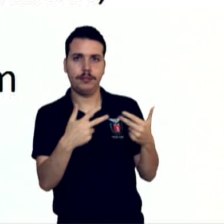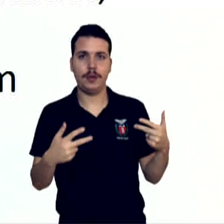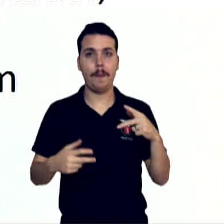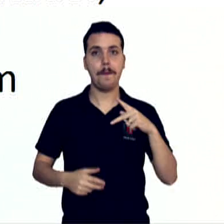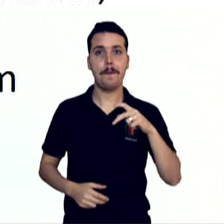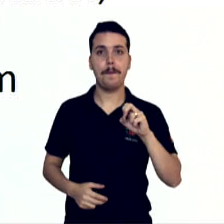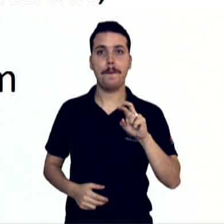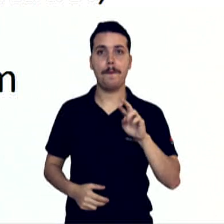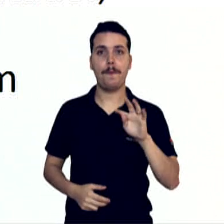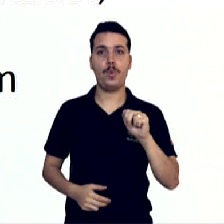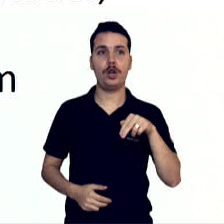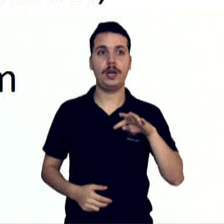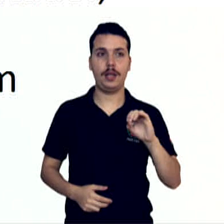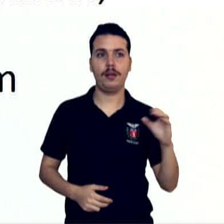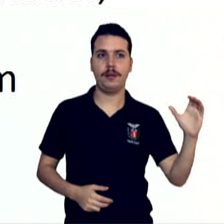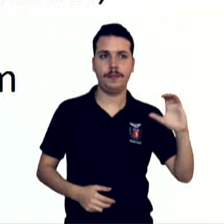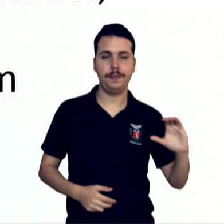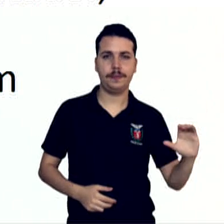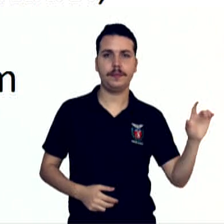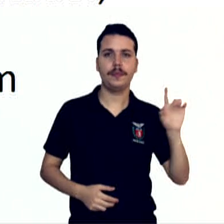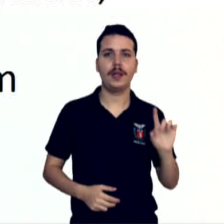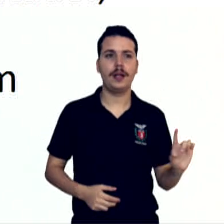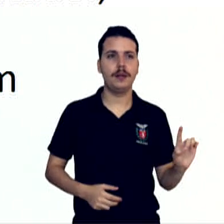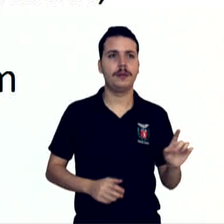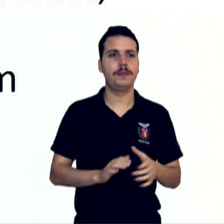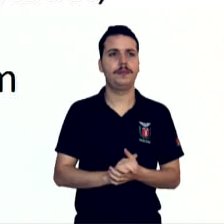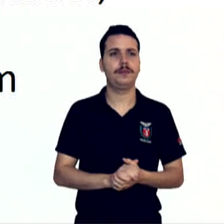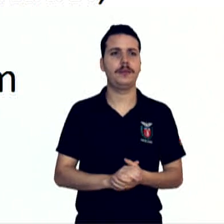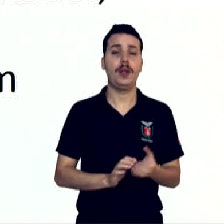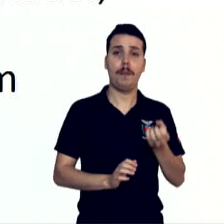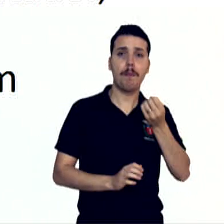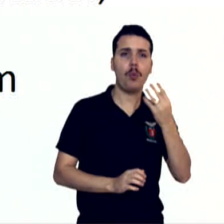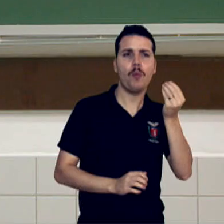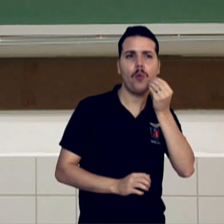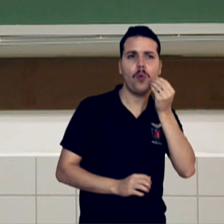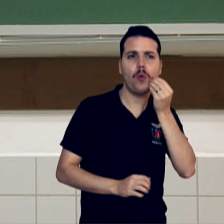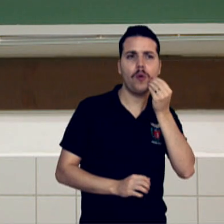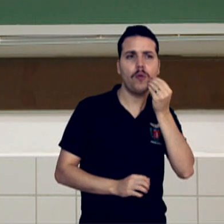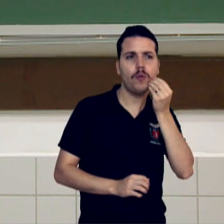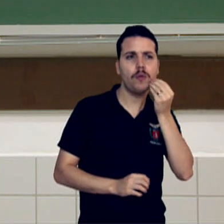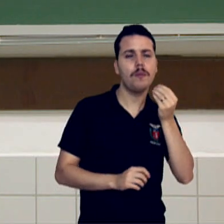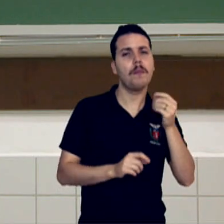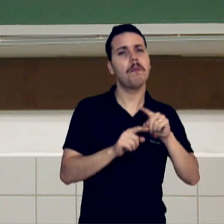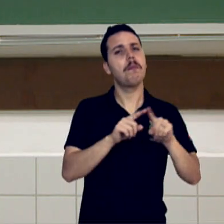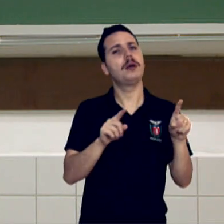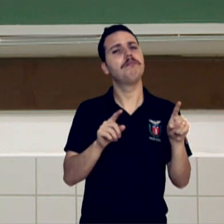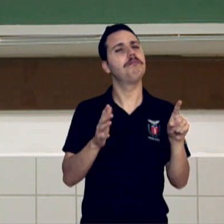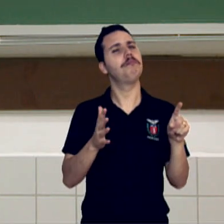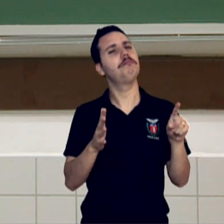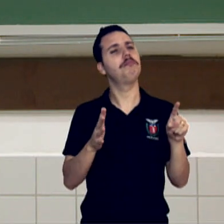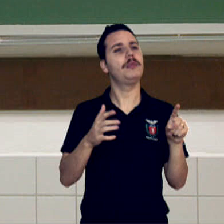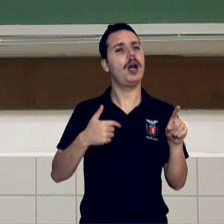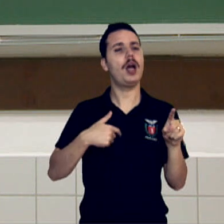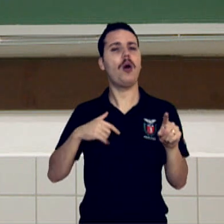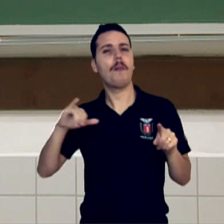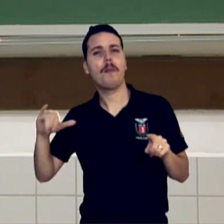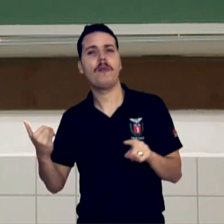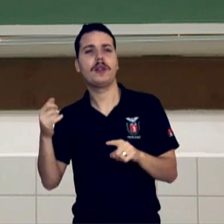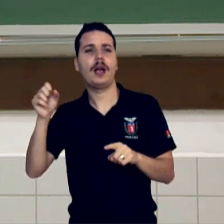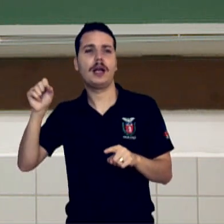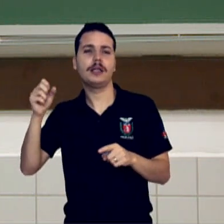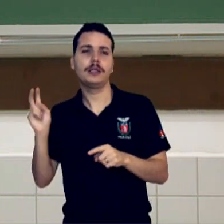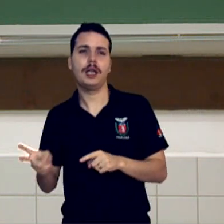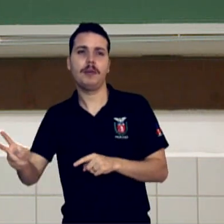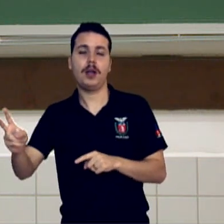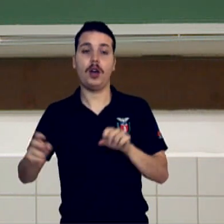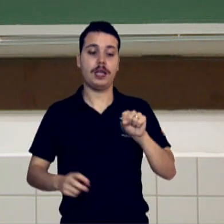boa oportunidade, seja uma nem tanto, vou aproveitar sempre. Então, eu tenho seja aqui e o seja aqui.